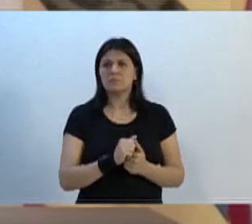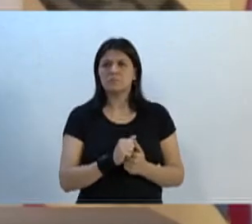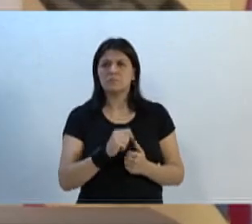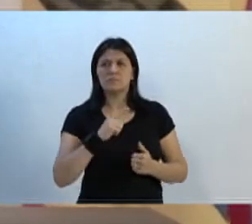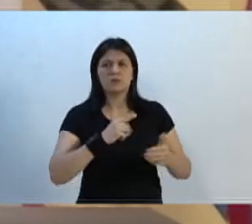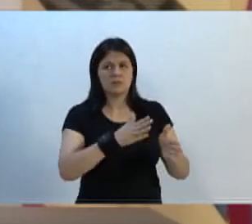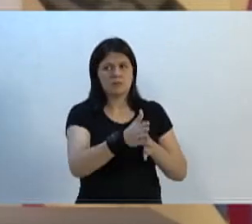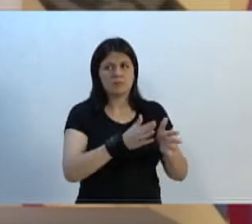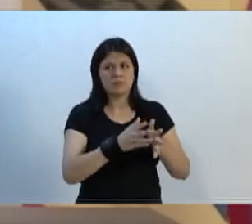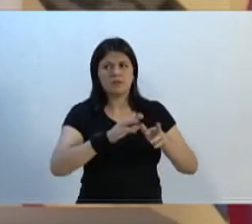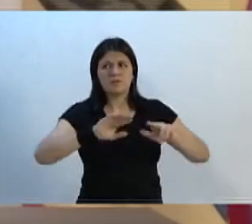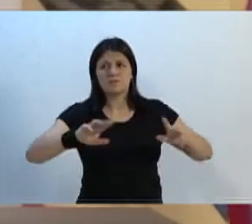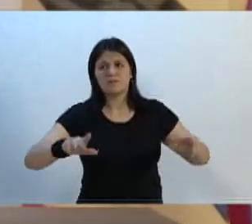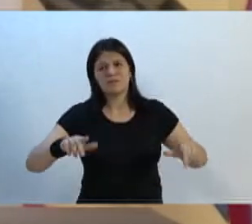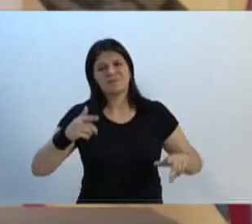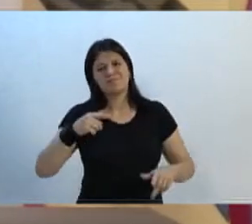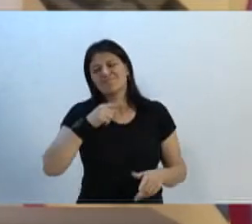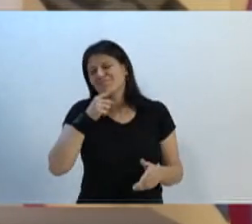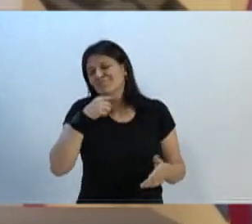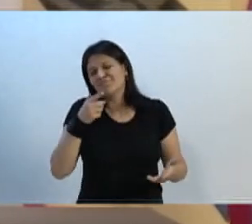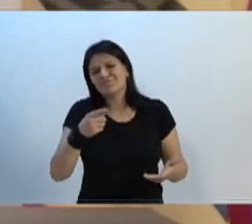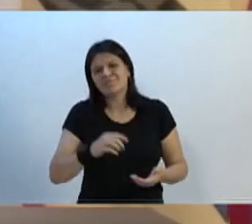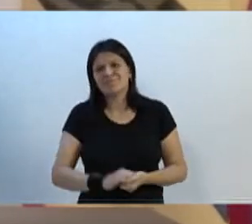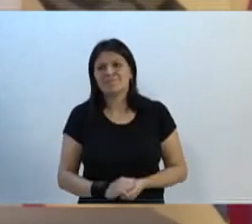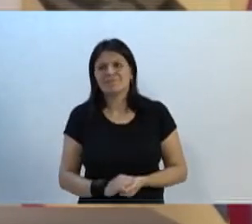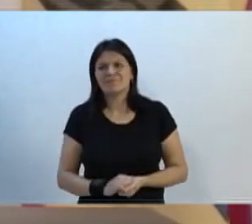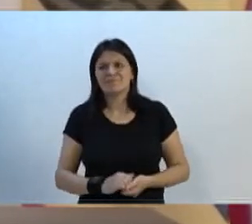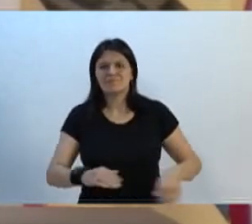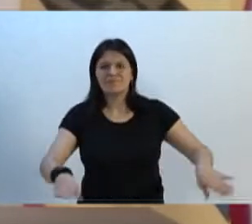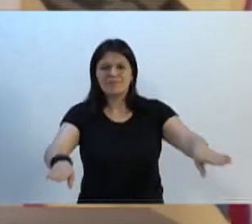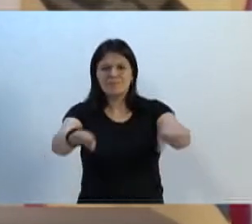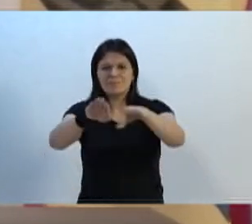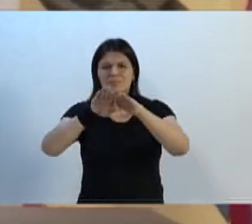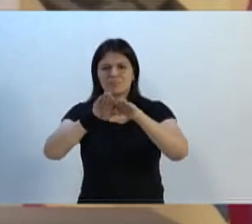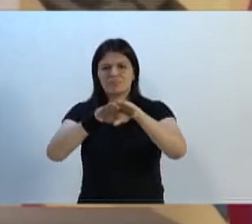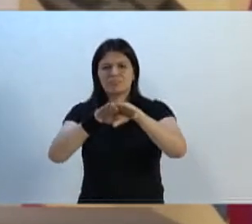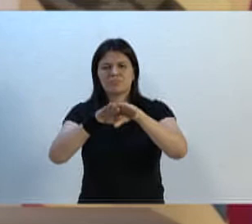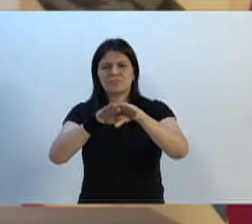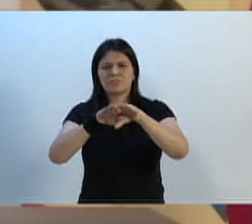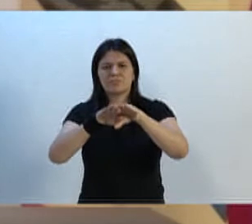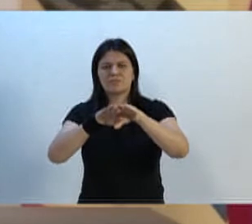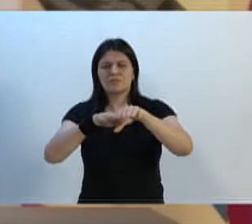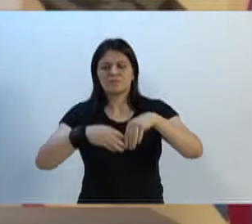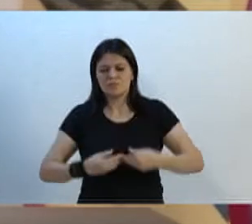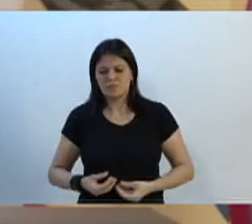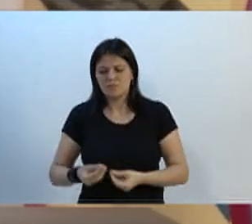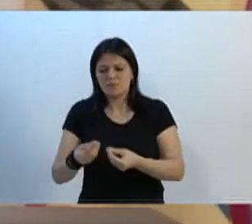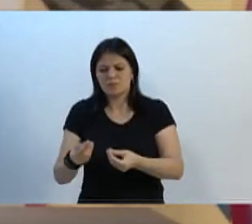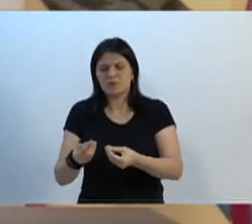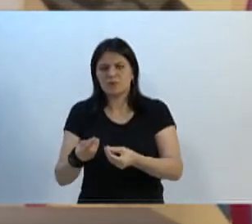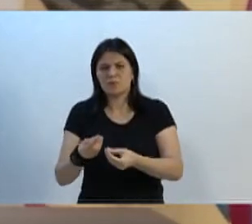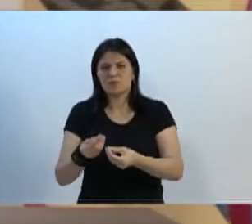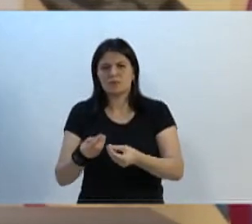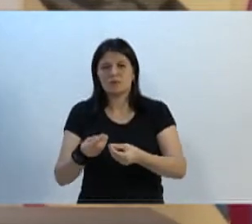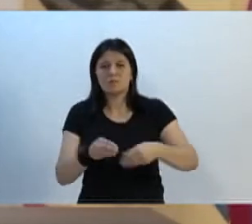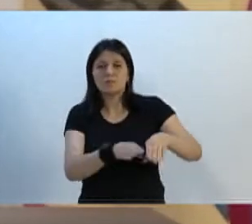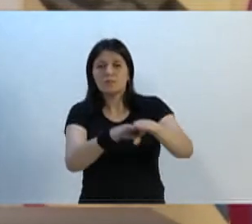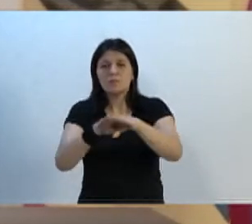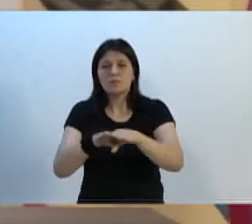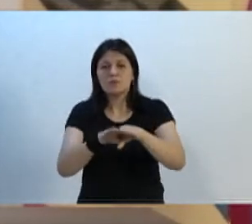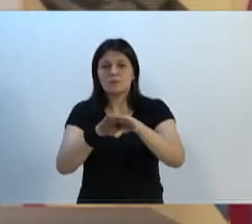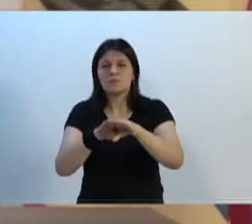acesso a uma série de coisas não dá Equidade só se dá quando nós damos condições para todas as crianças